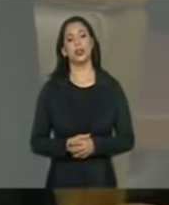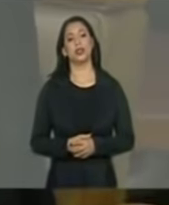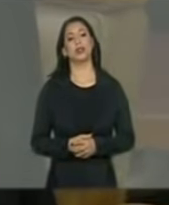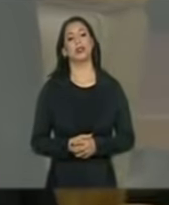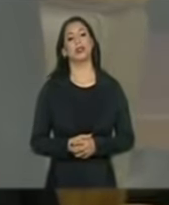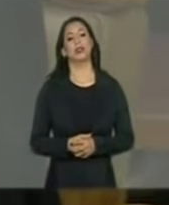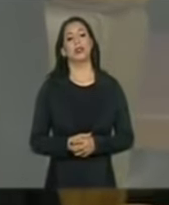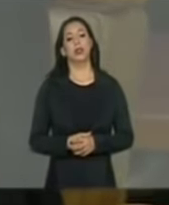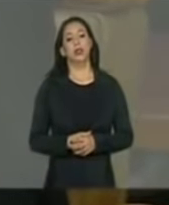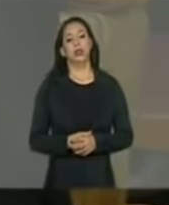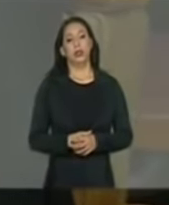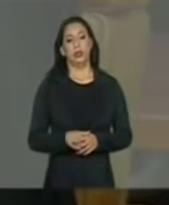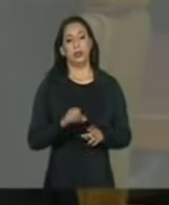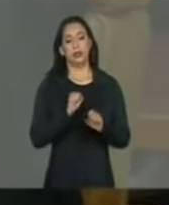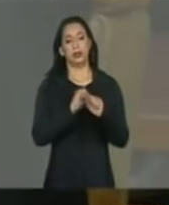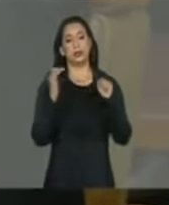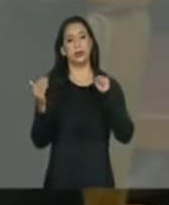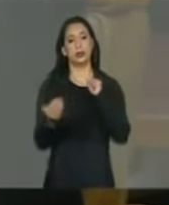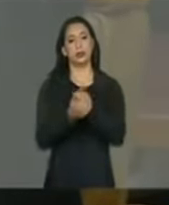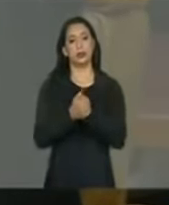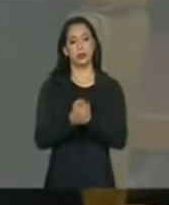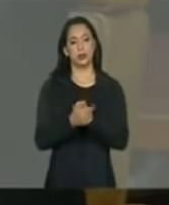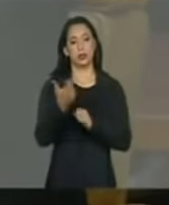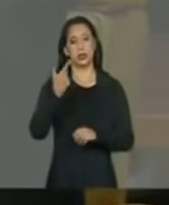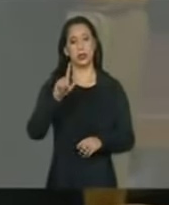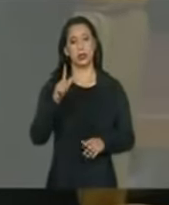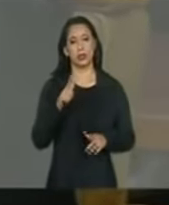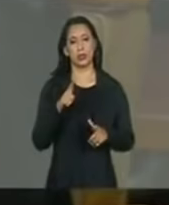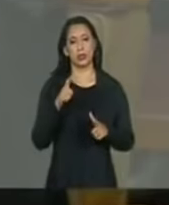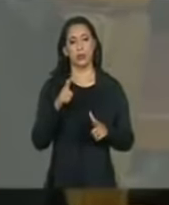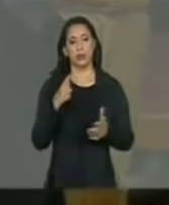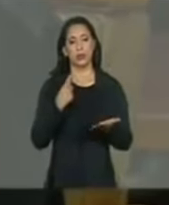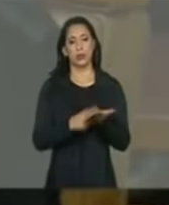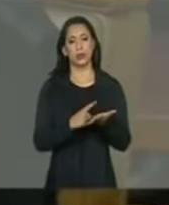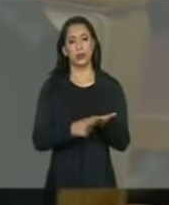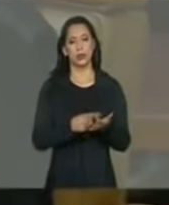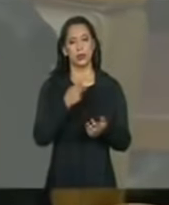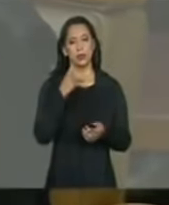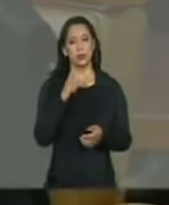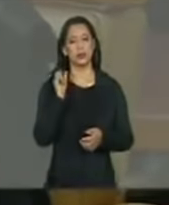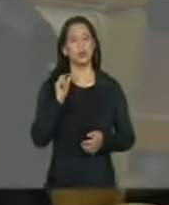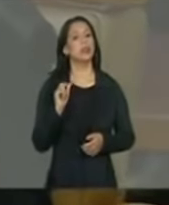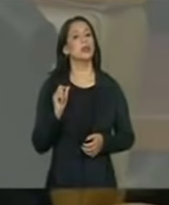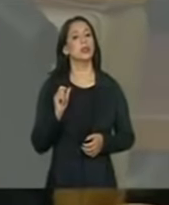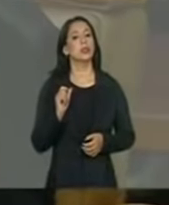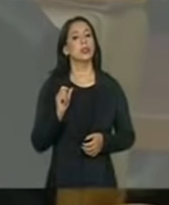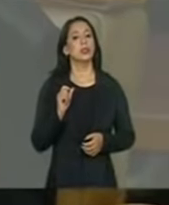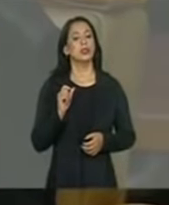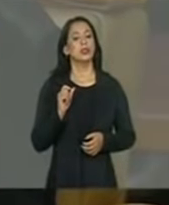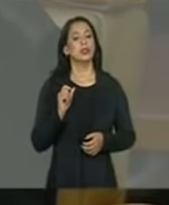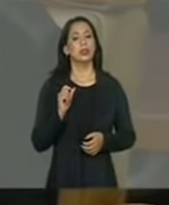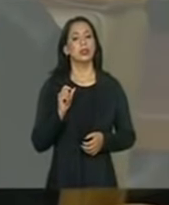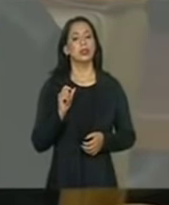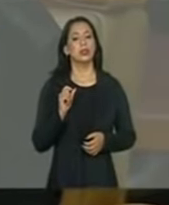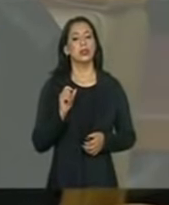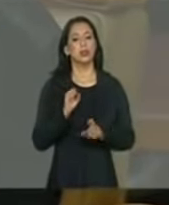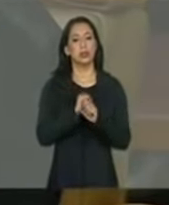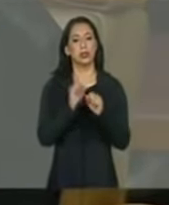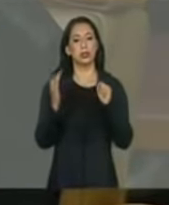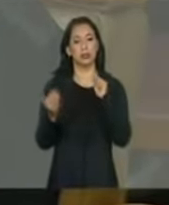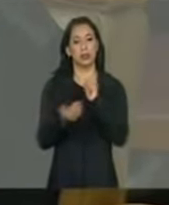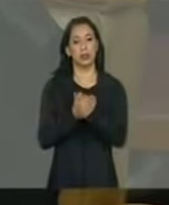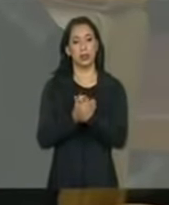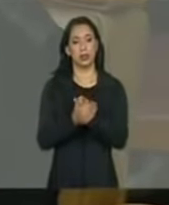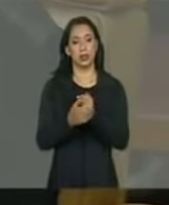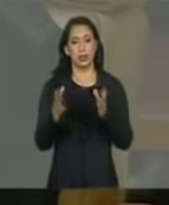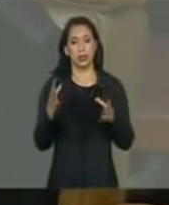tribunal federal dirceu em outro acórdão é nesta neste tribunal há jurisprudência do